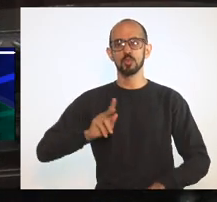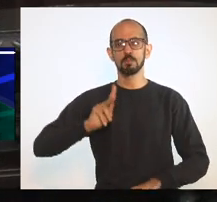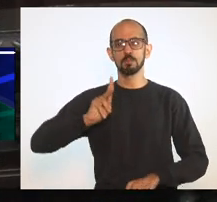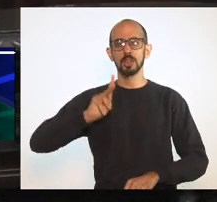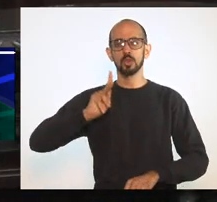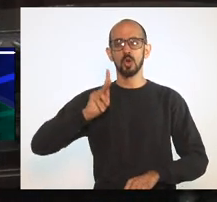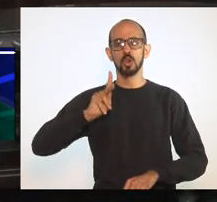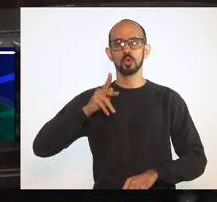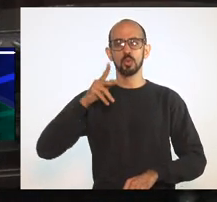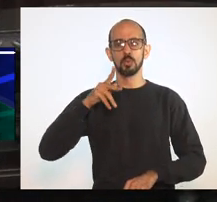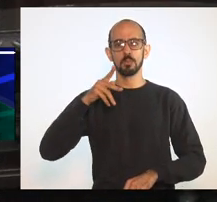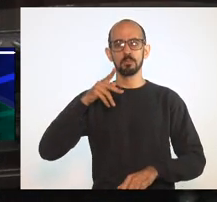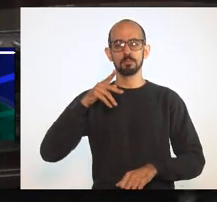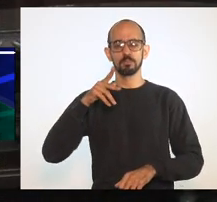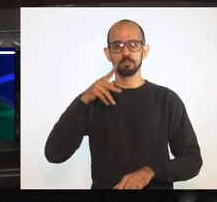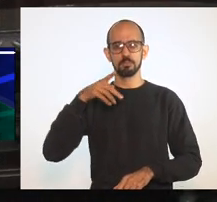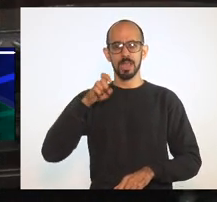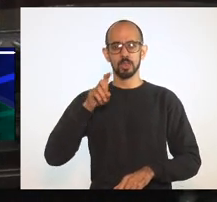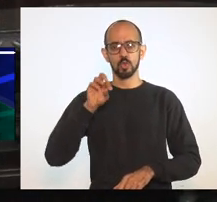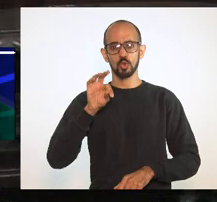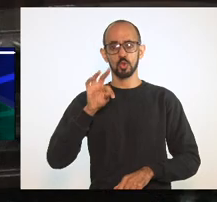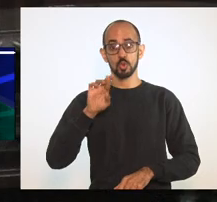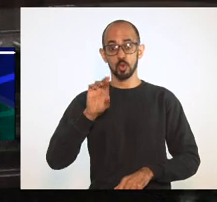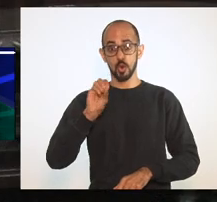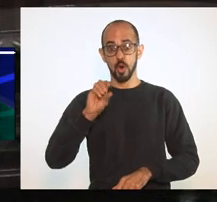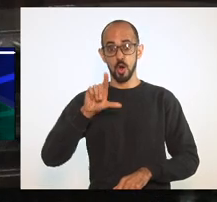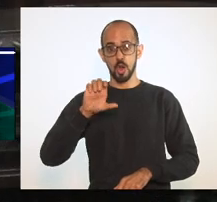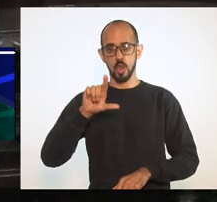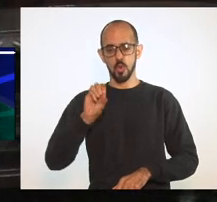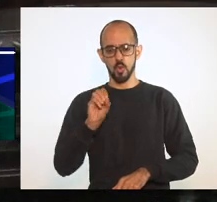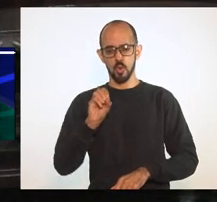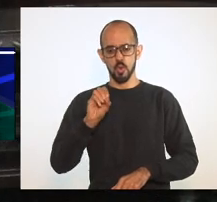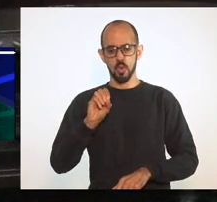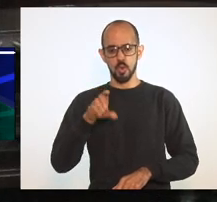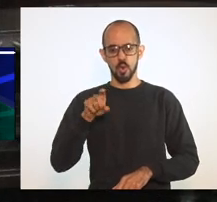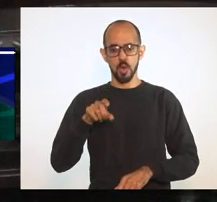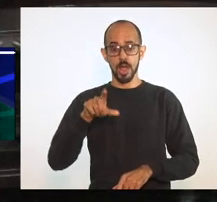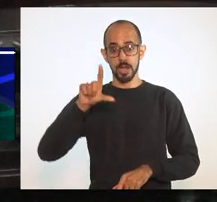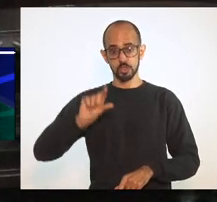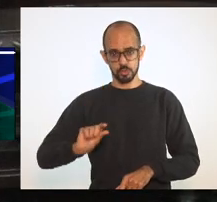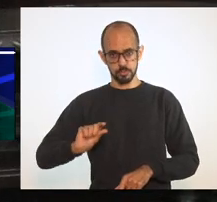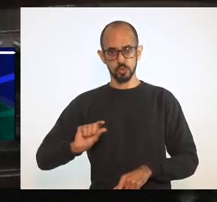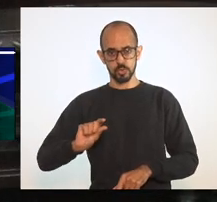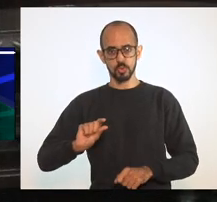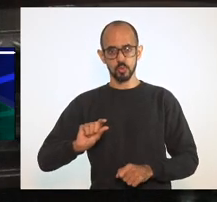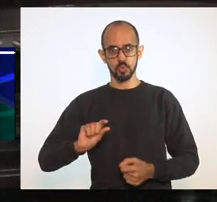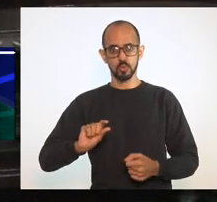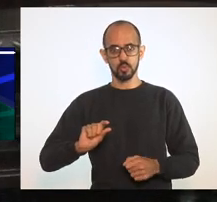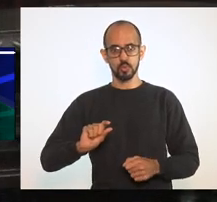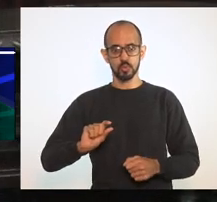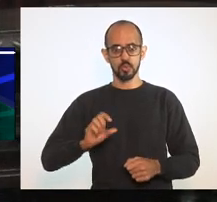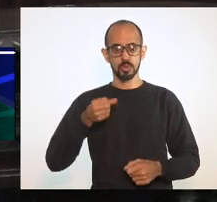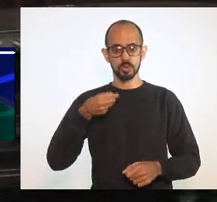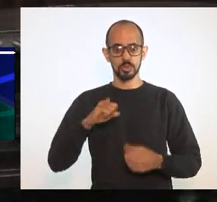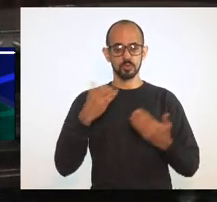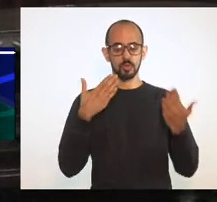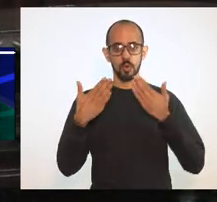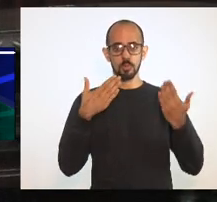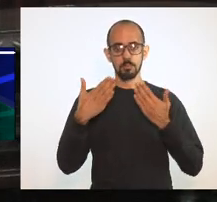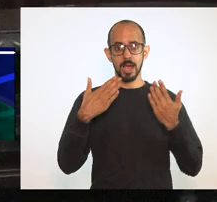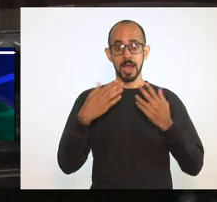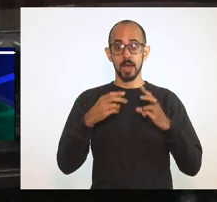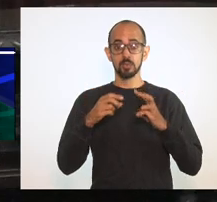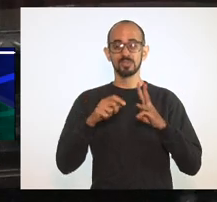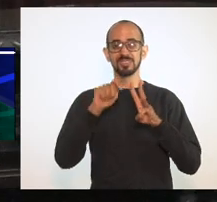também a questão da produção, ela caiu um pouco em relação ao trimestre de 19 e